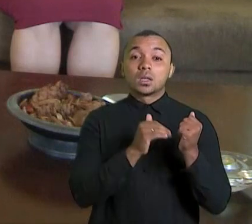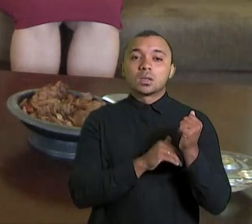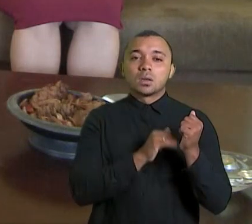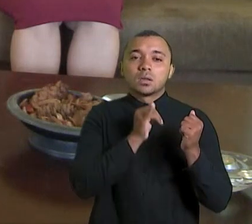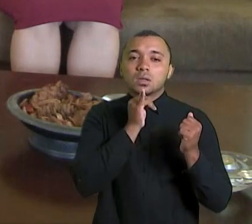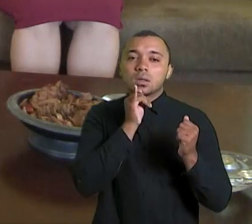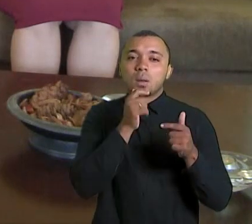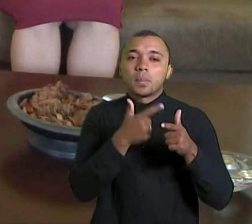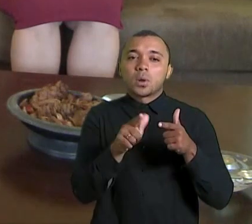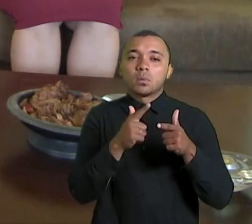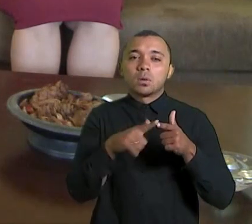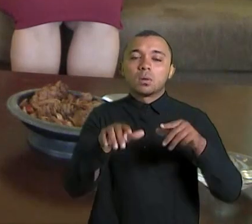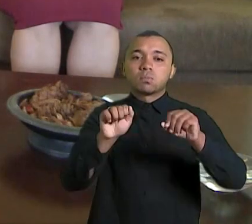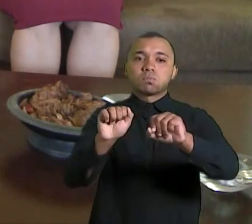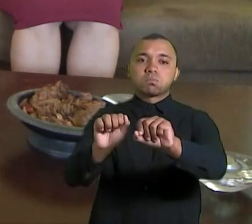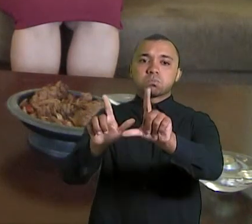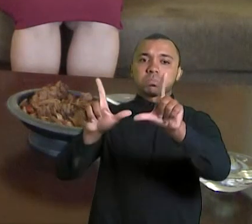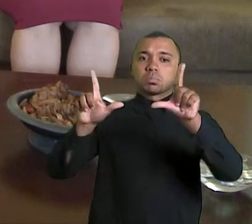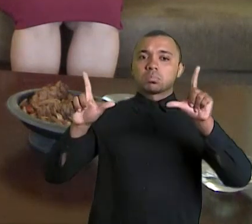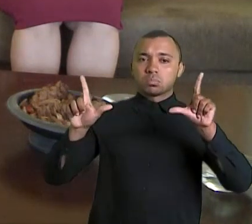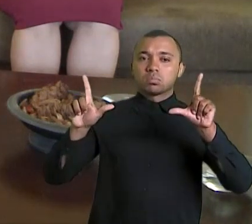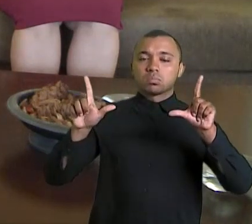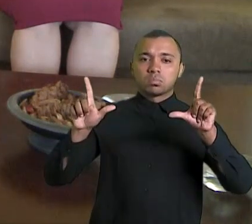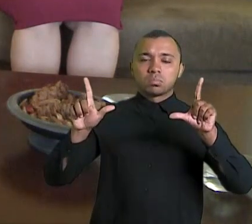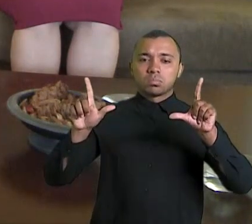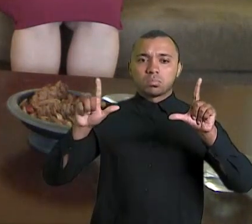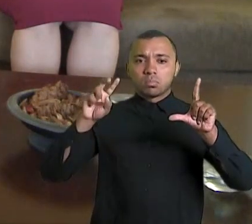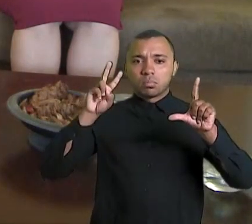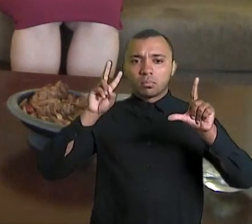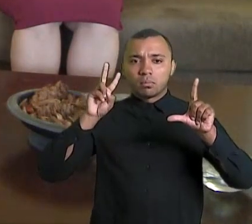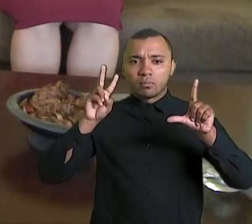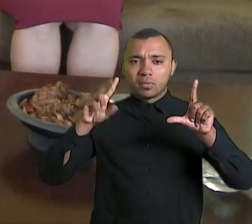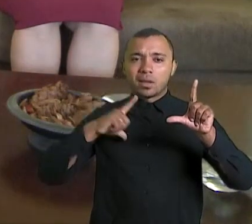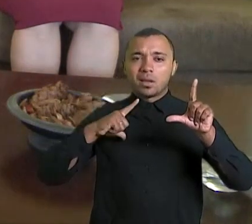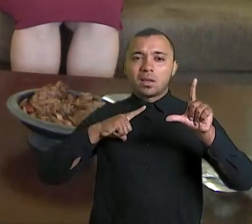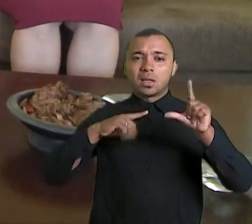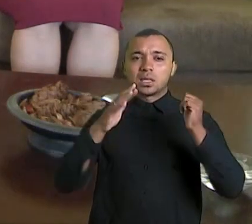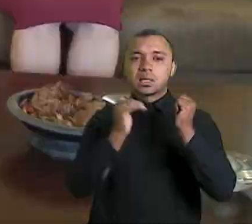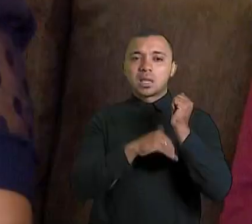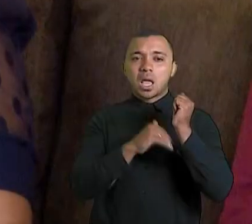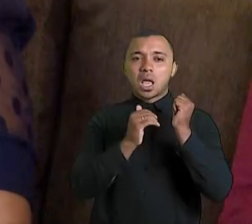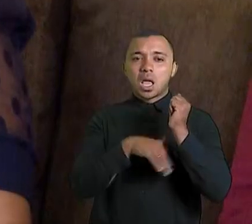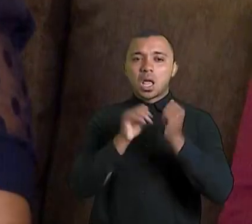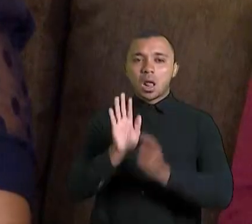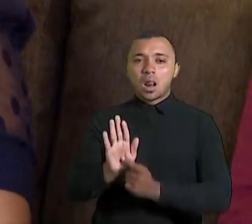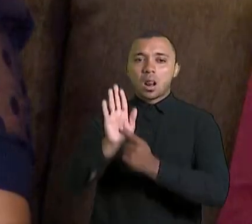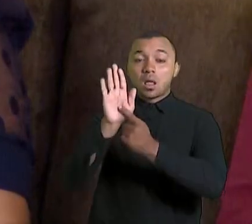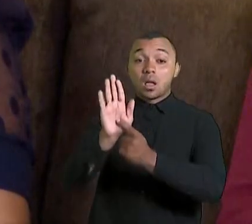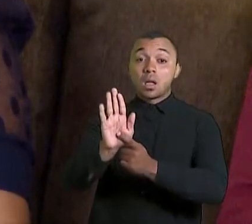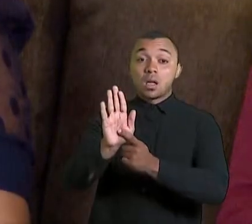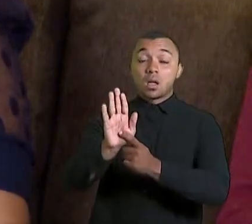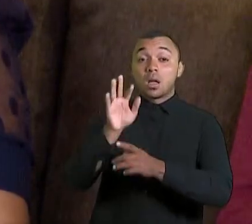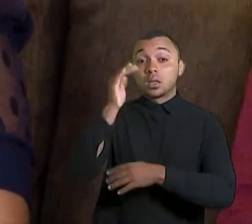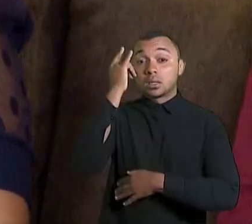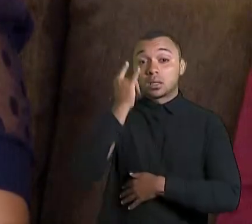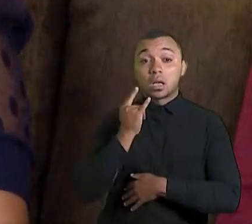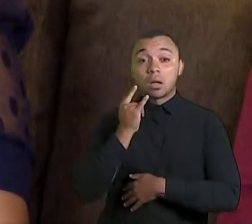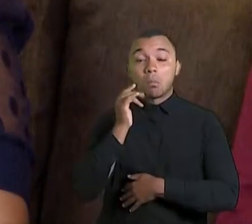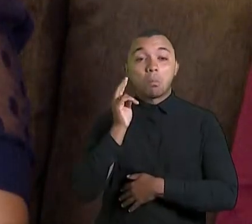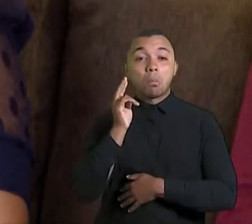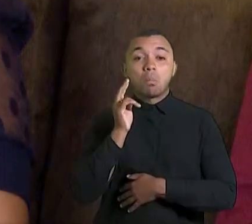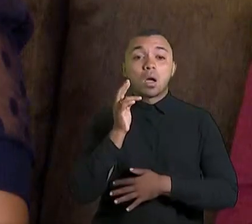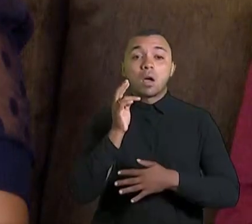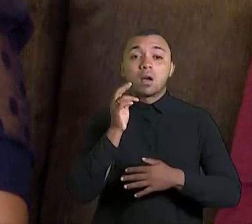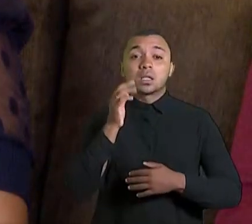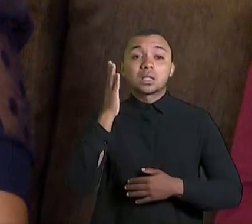são acessíveis, né? Não dá para ouvir, não dá para ver. Não tem como. E os profissionais, por estarem sobrecarregados,